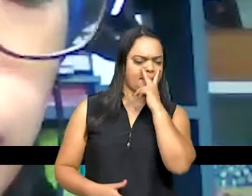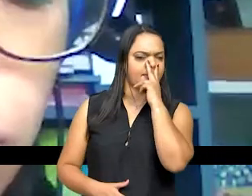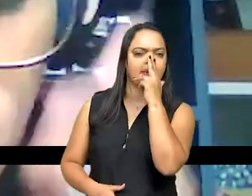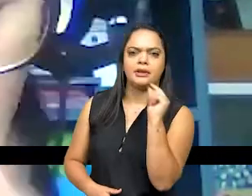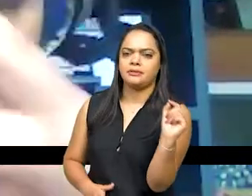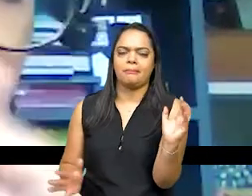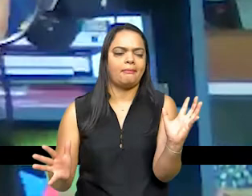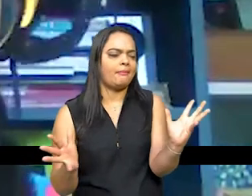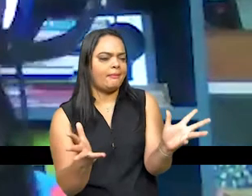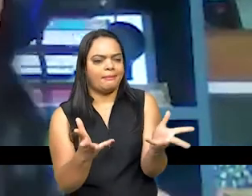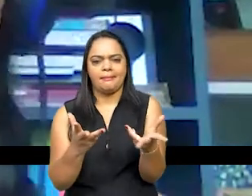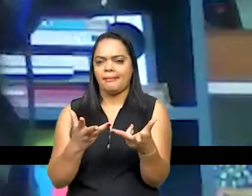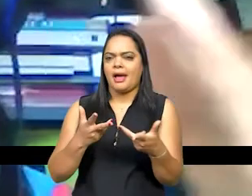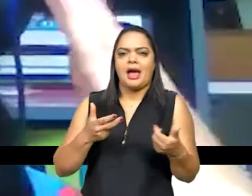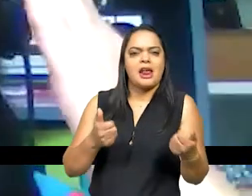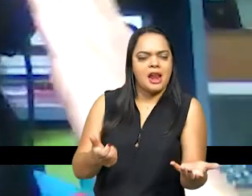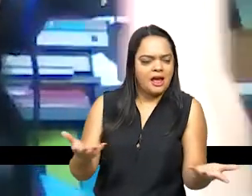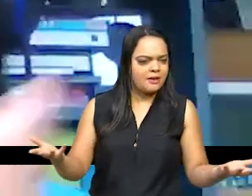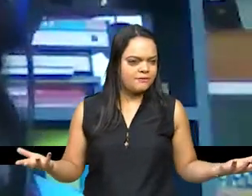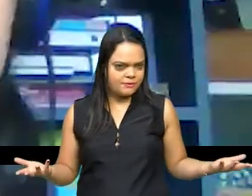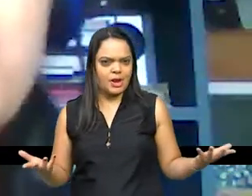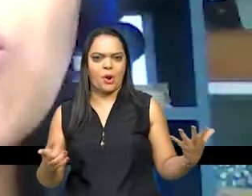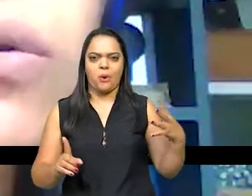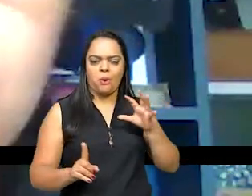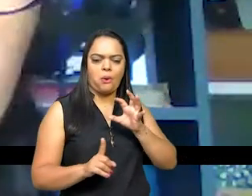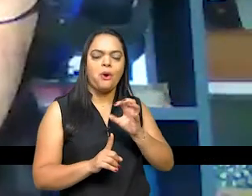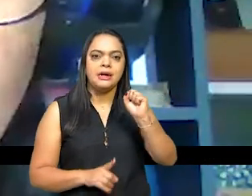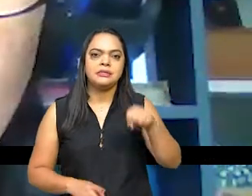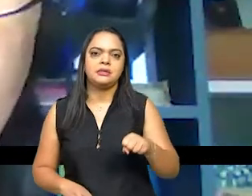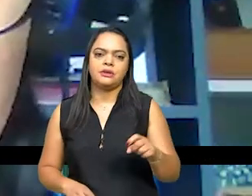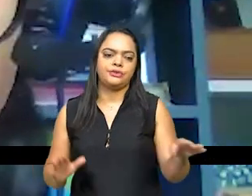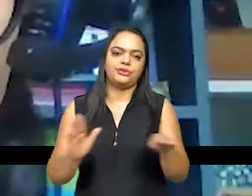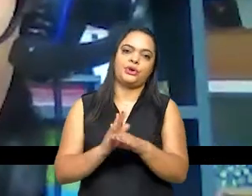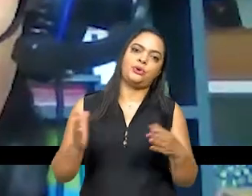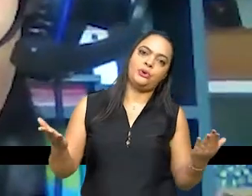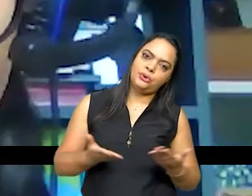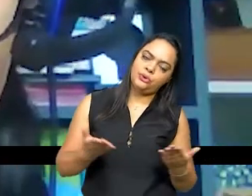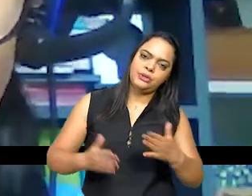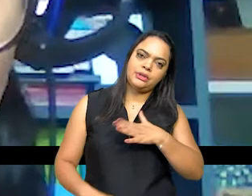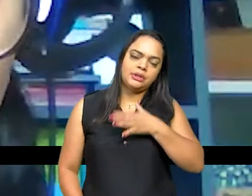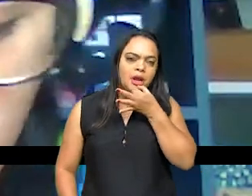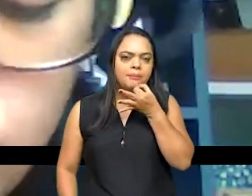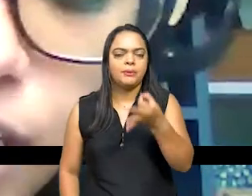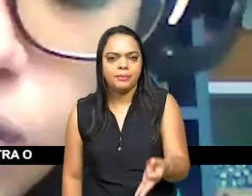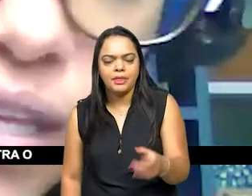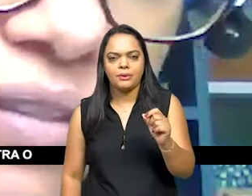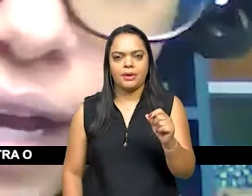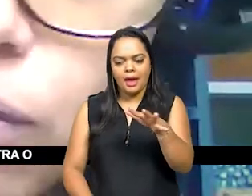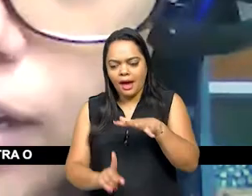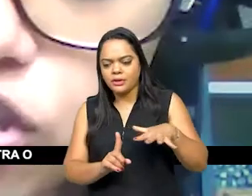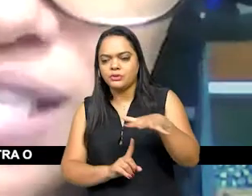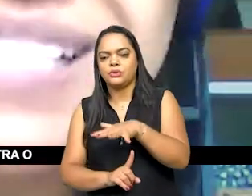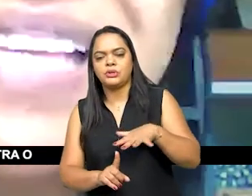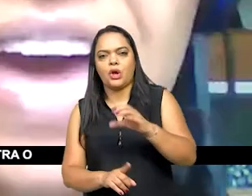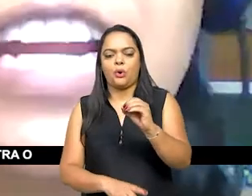magnânimo no sentido de amplo e de convincente que a gente chegou no que a gente chegou, né? E eu acho que a sociedade